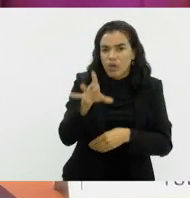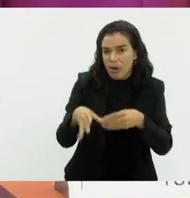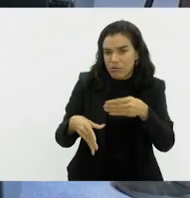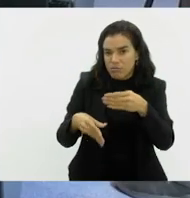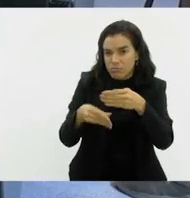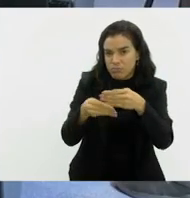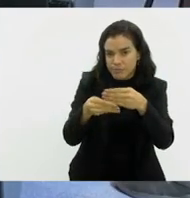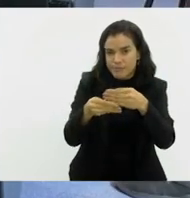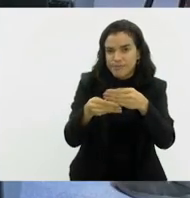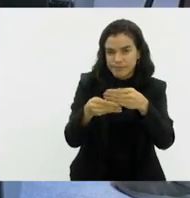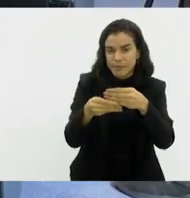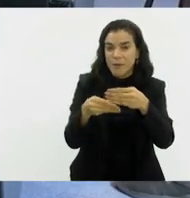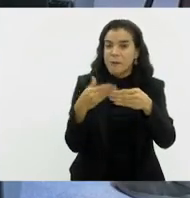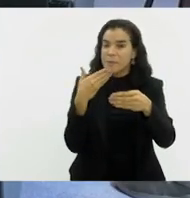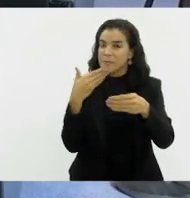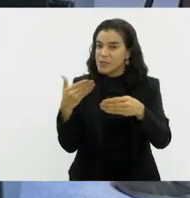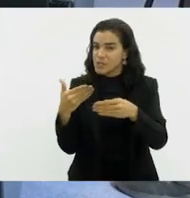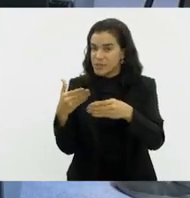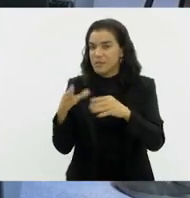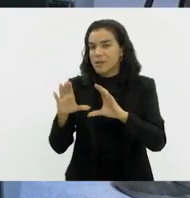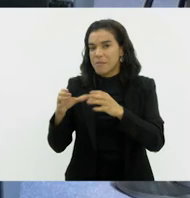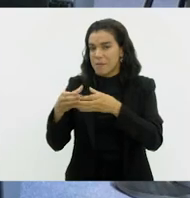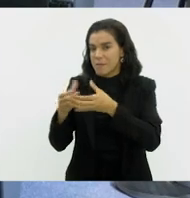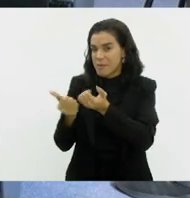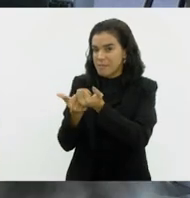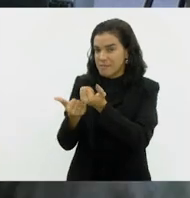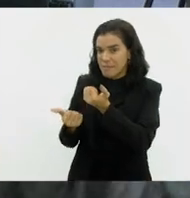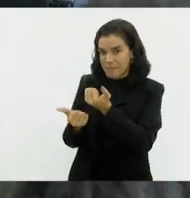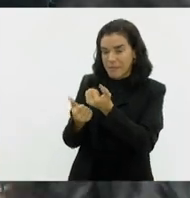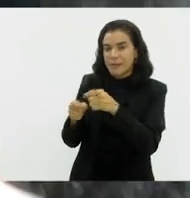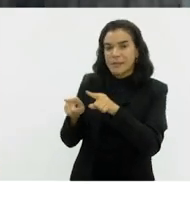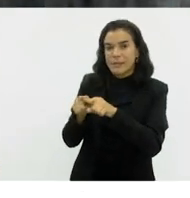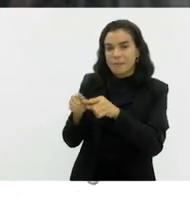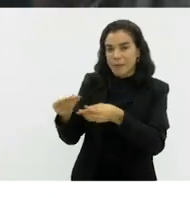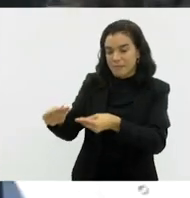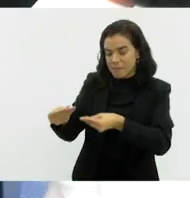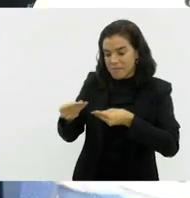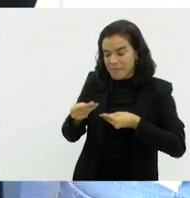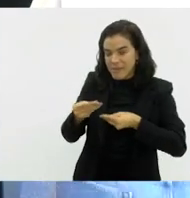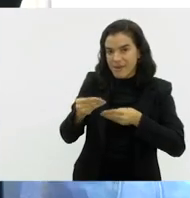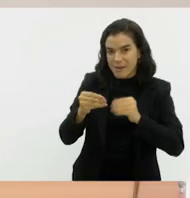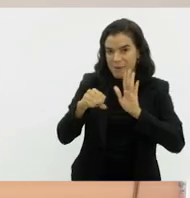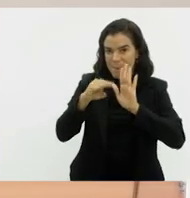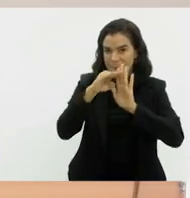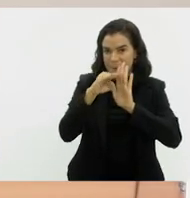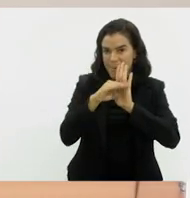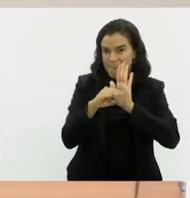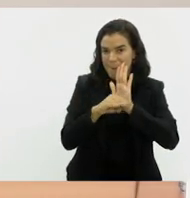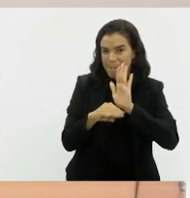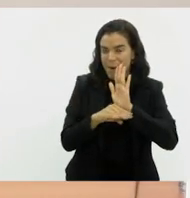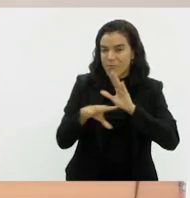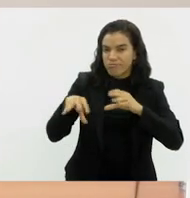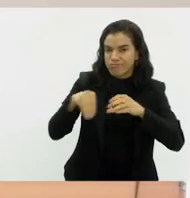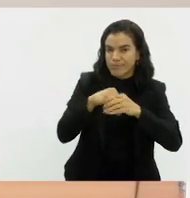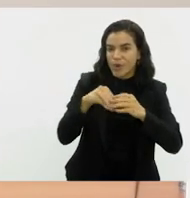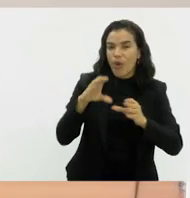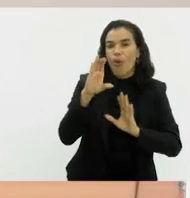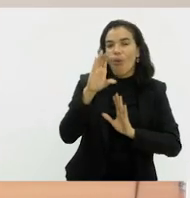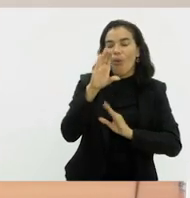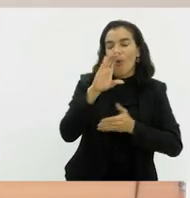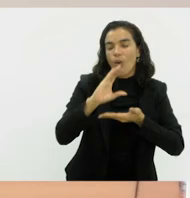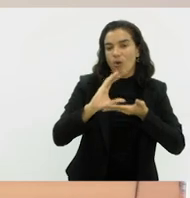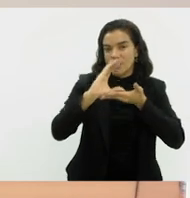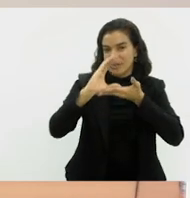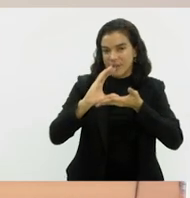ponderação aqui, até pedir para o meu gabinete trazer para a gente aqui a composição desse conselho, né, que foi publicada